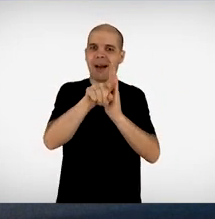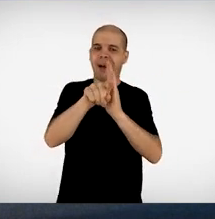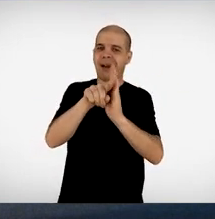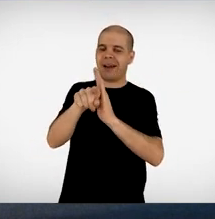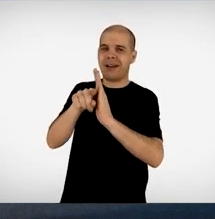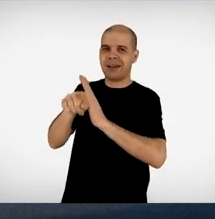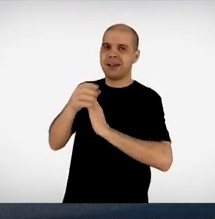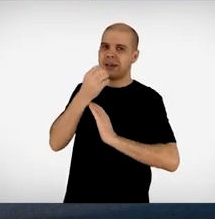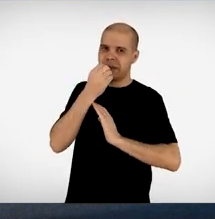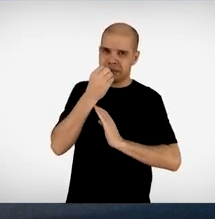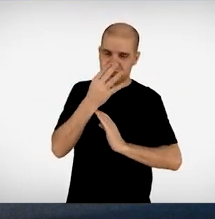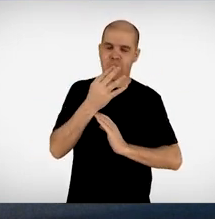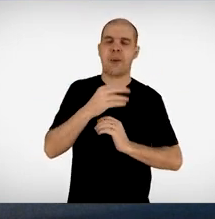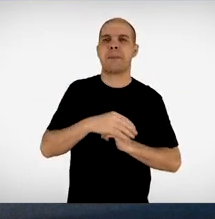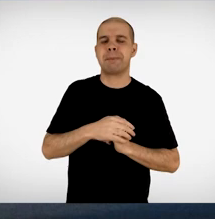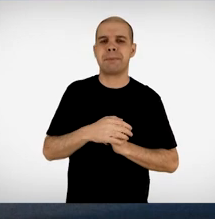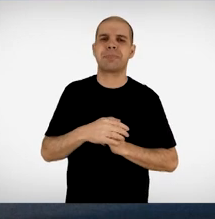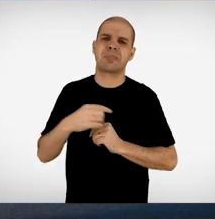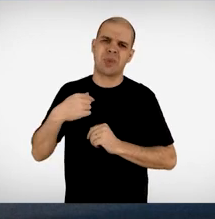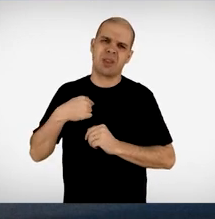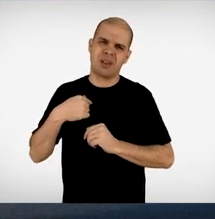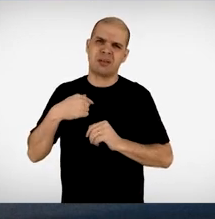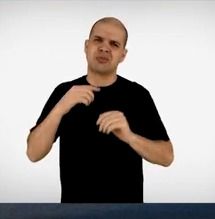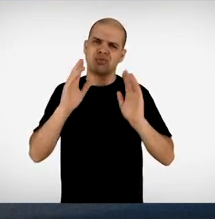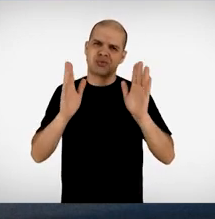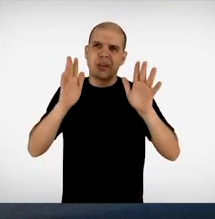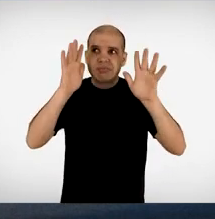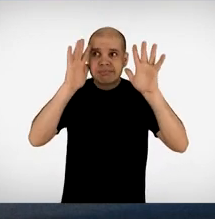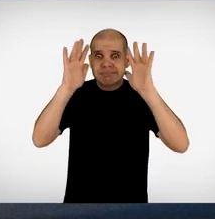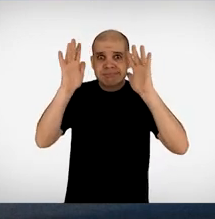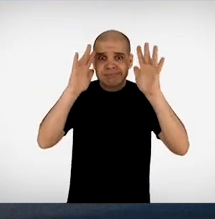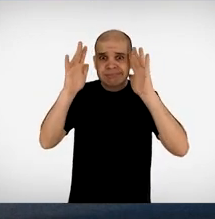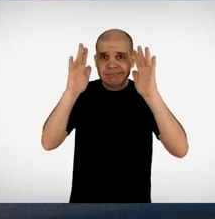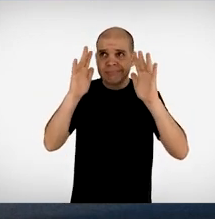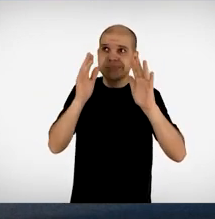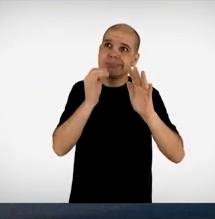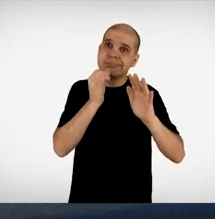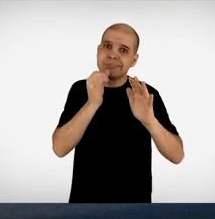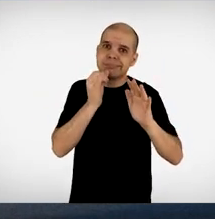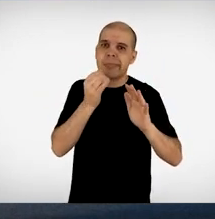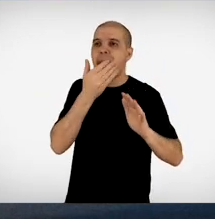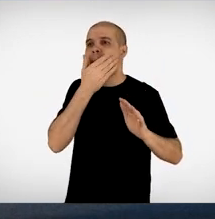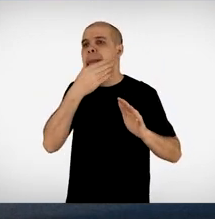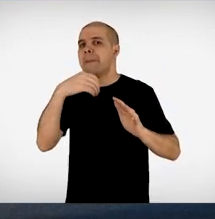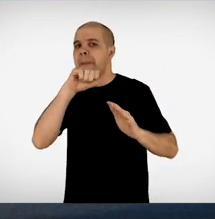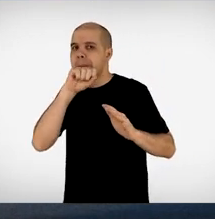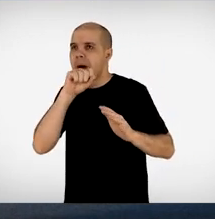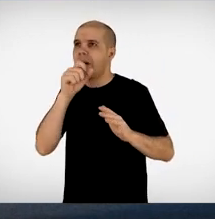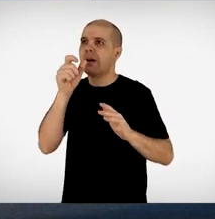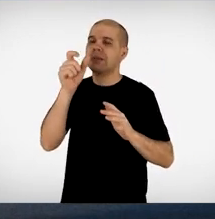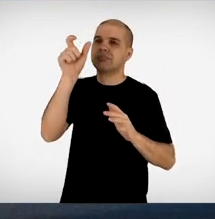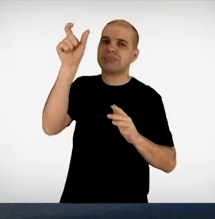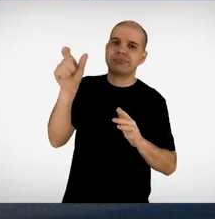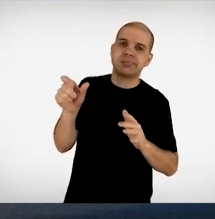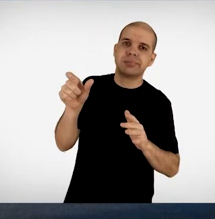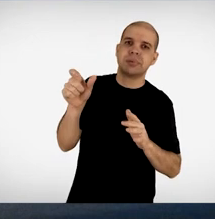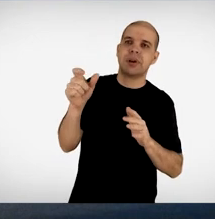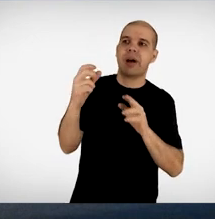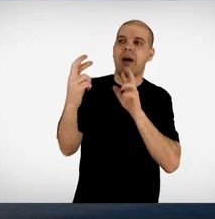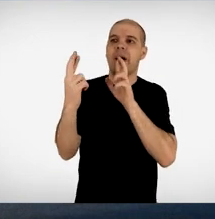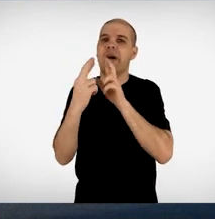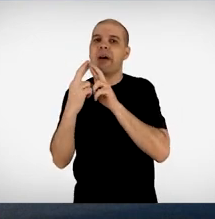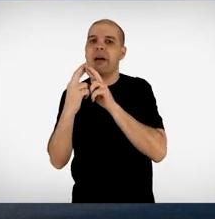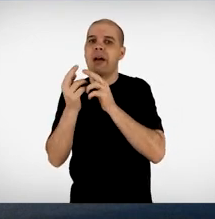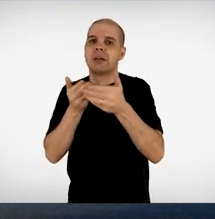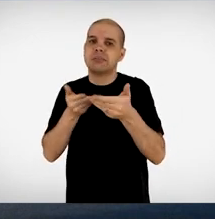Mas, assim, na minha análise, muitas vezes eu falo dos homens, do meu pai, etc., e nunca aparece a minha mãe. E aí a